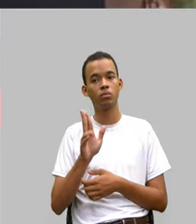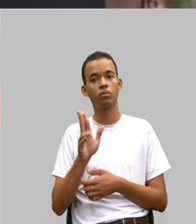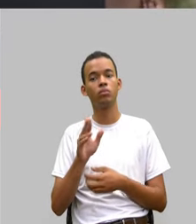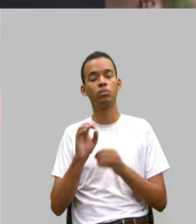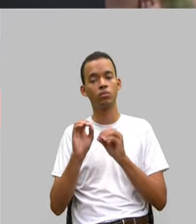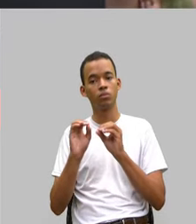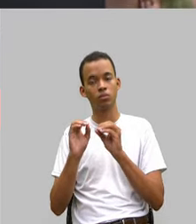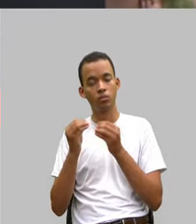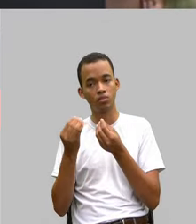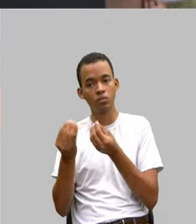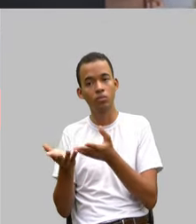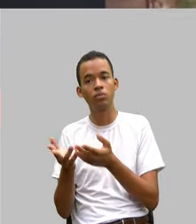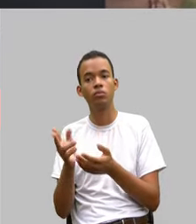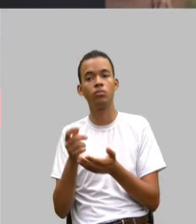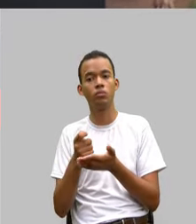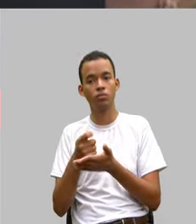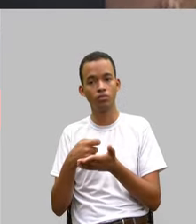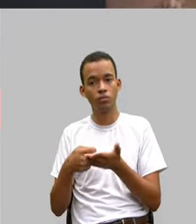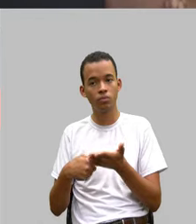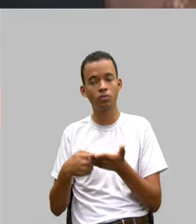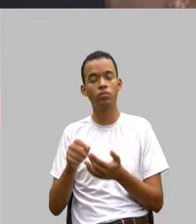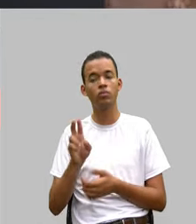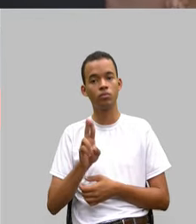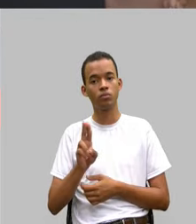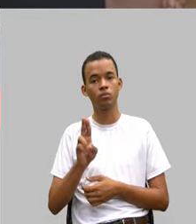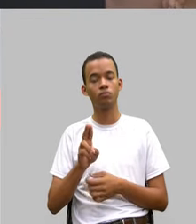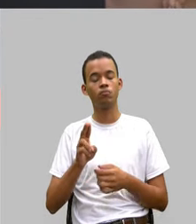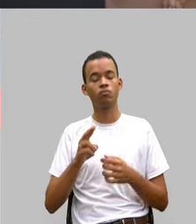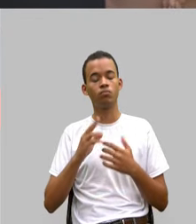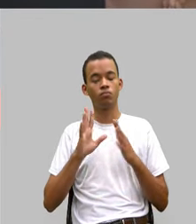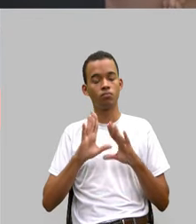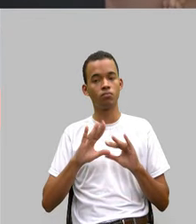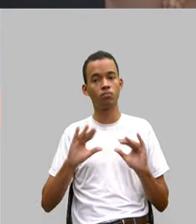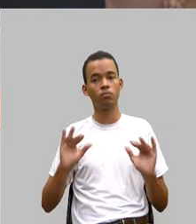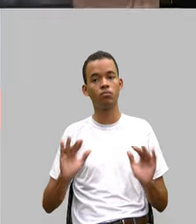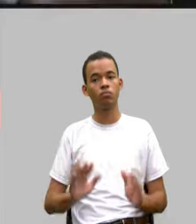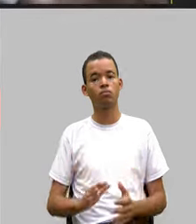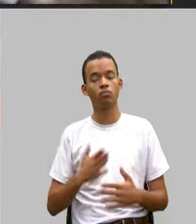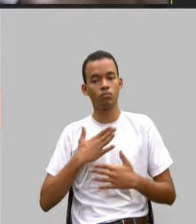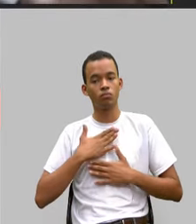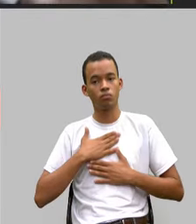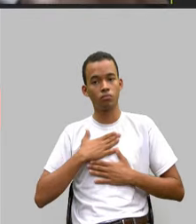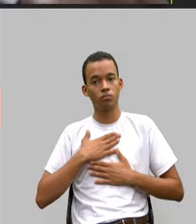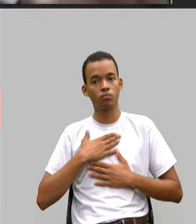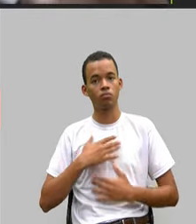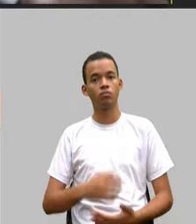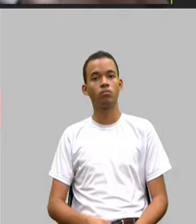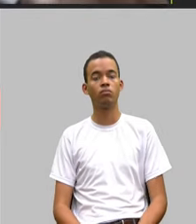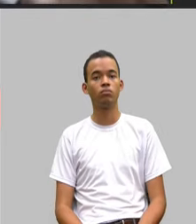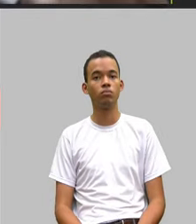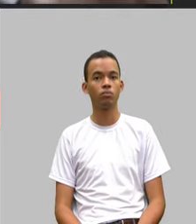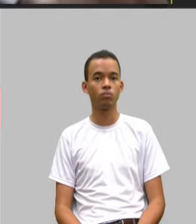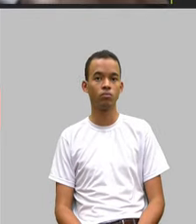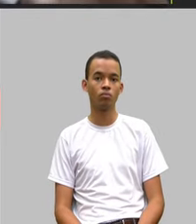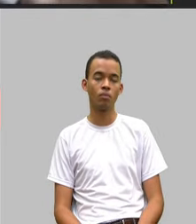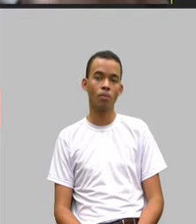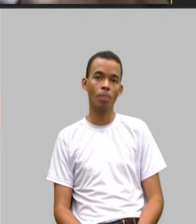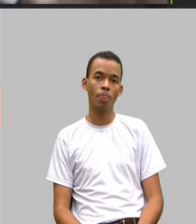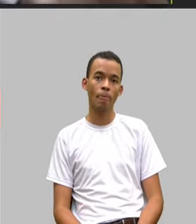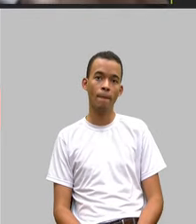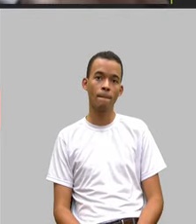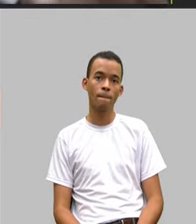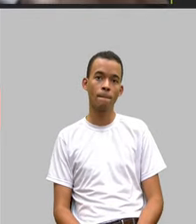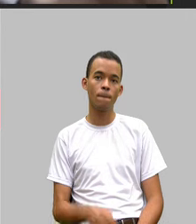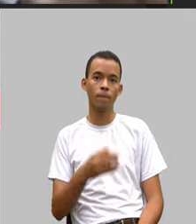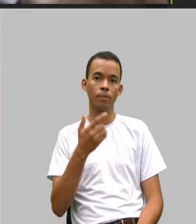que que esses 194 artigos trouxeram em relação a efeitos colaterais 88 deles eh tiveram